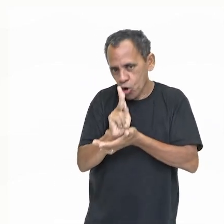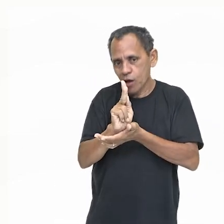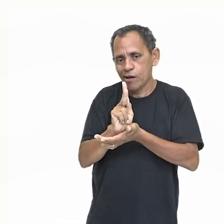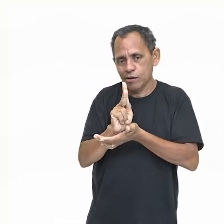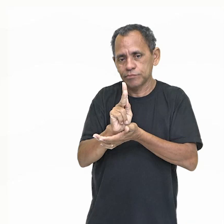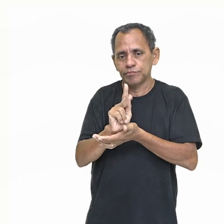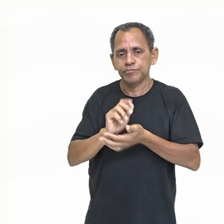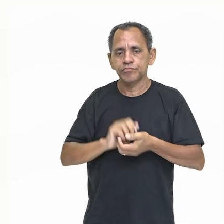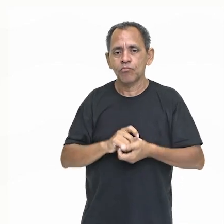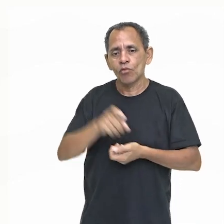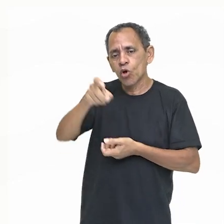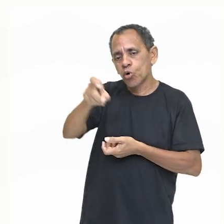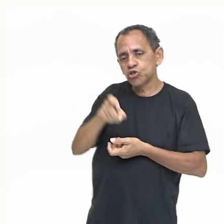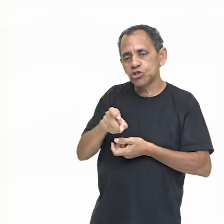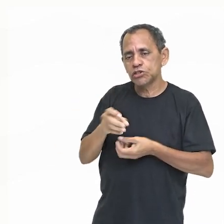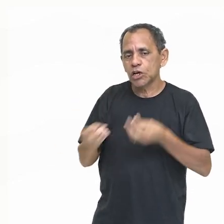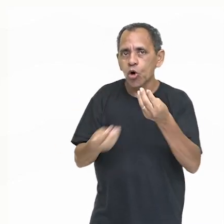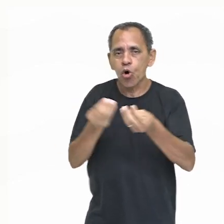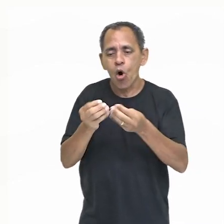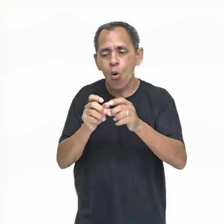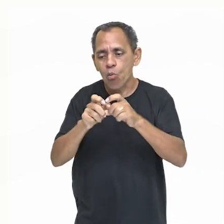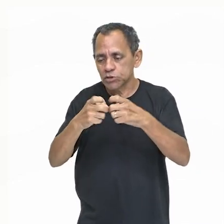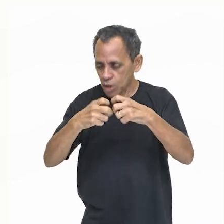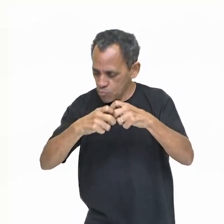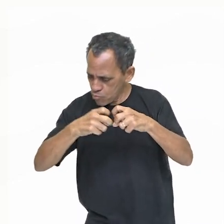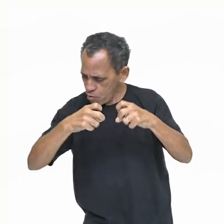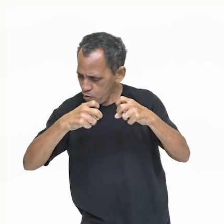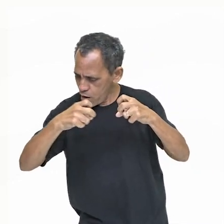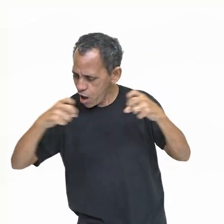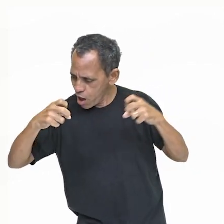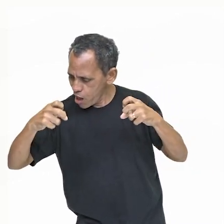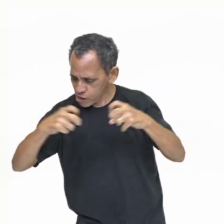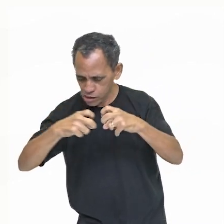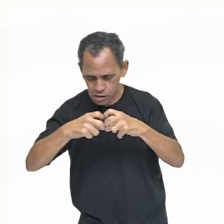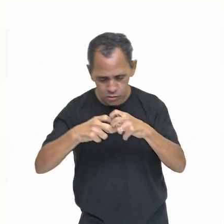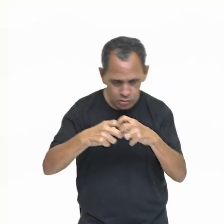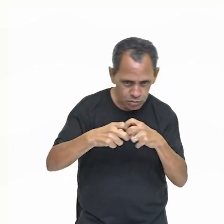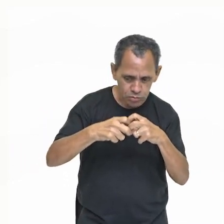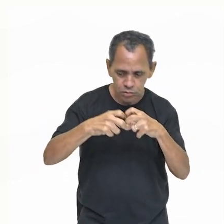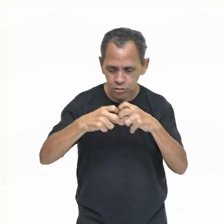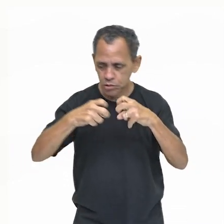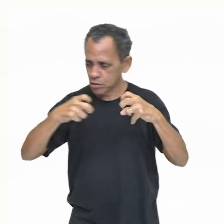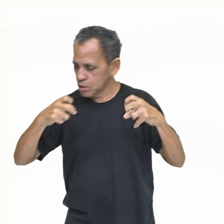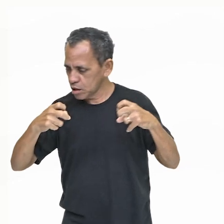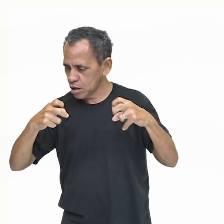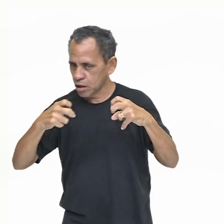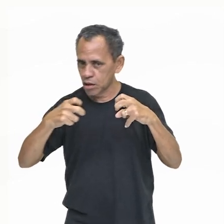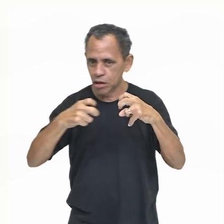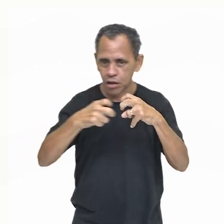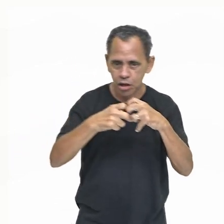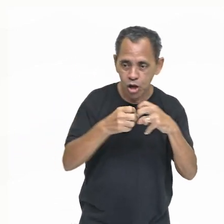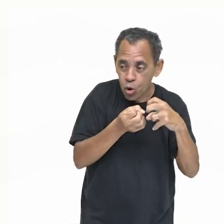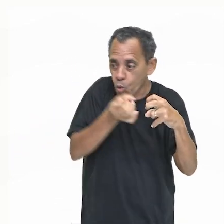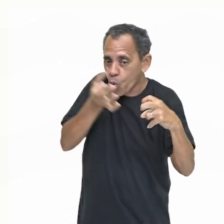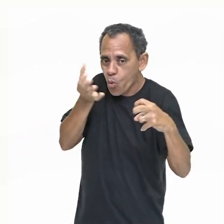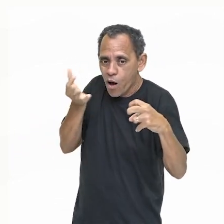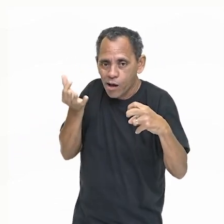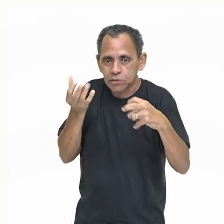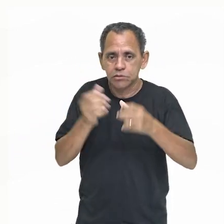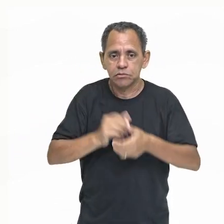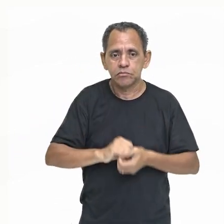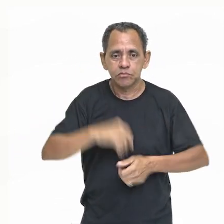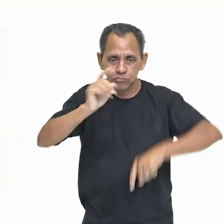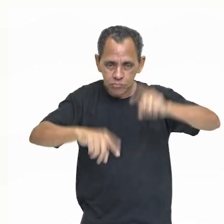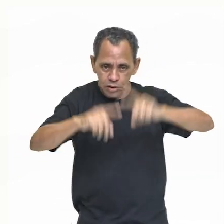X é o valor da distensão quanto é que essa mola esticou ou quanto essa mola se comprimiu ou quanto esse